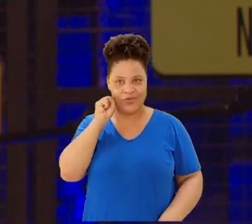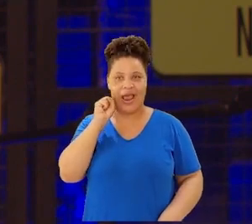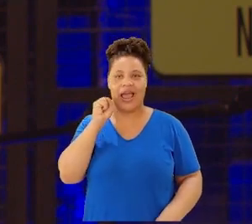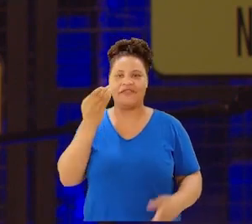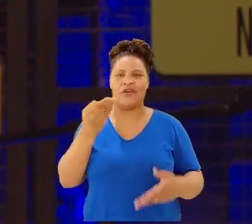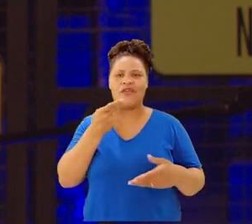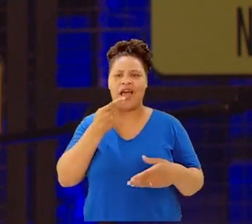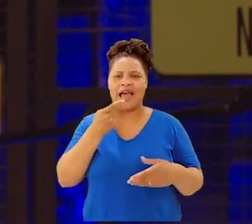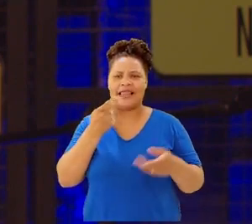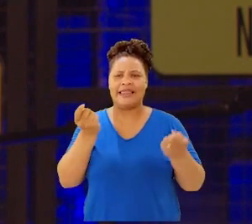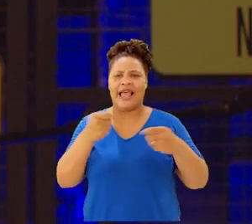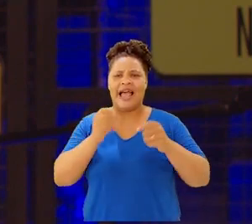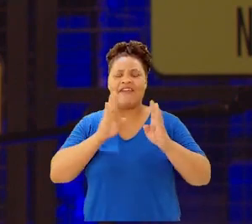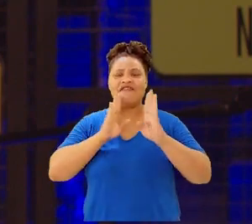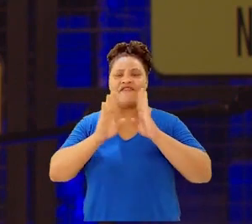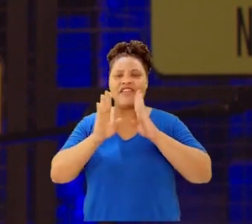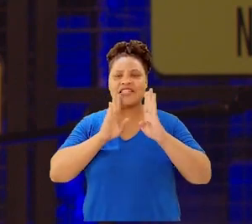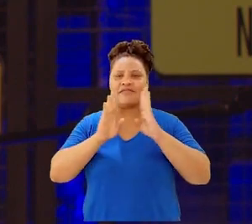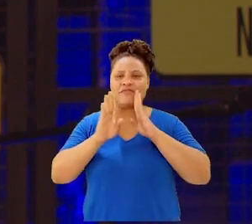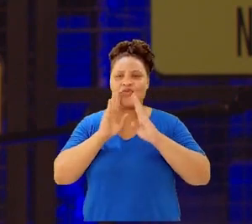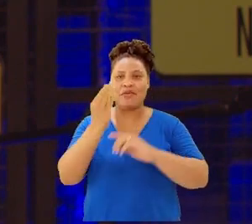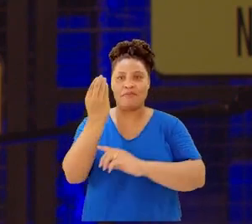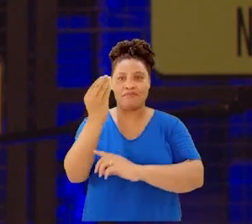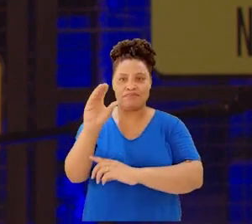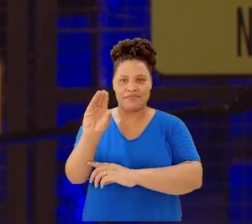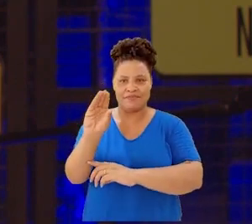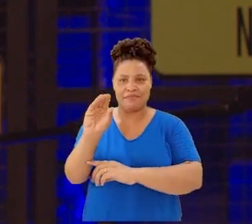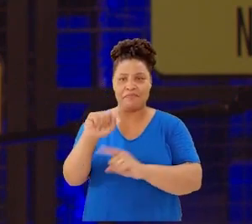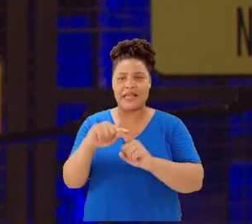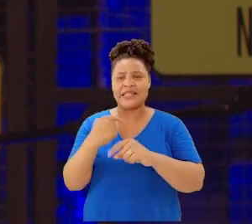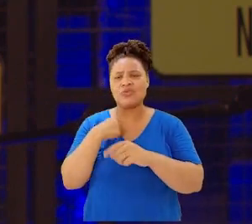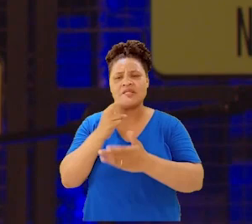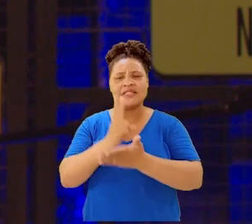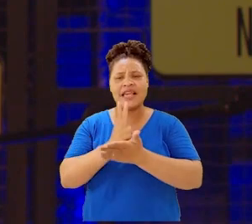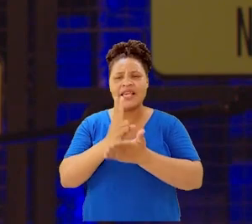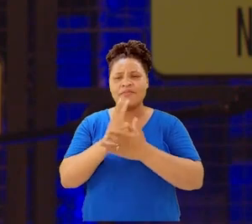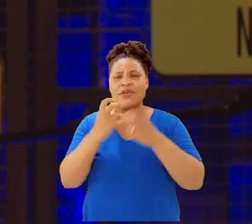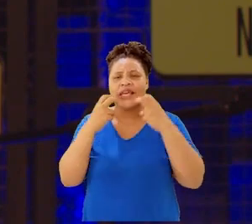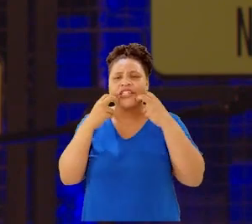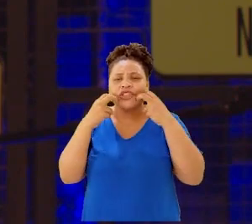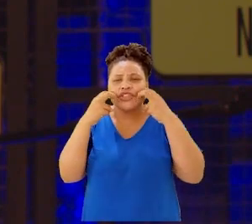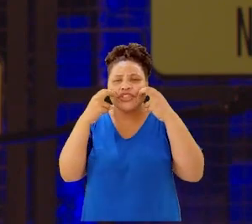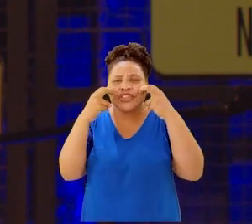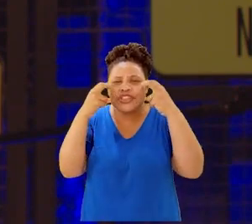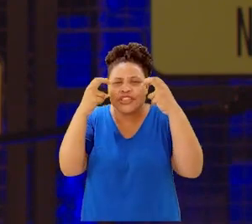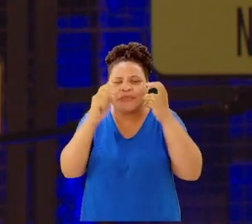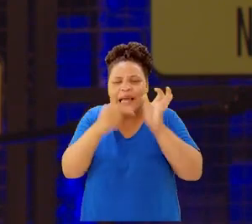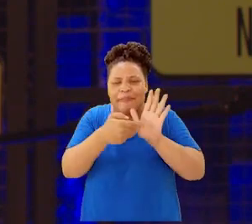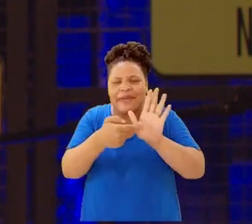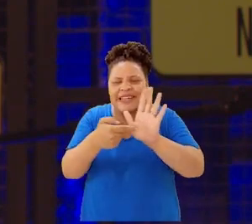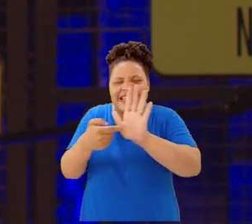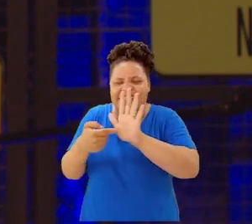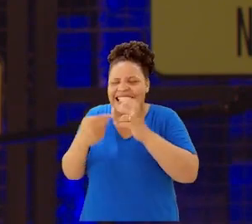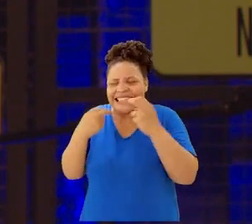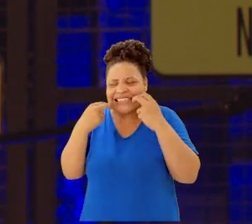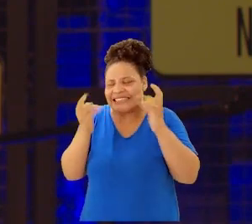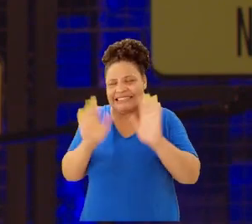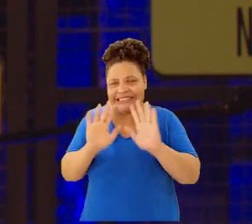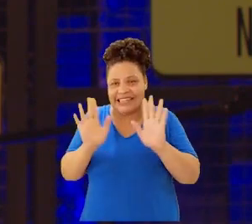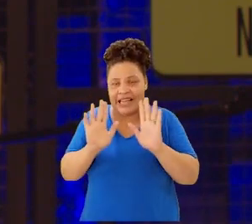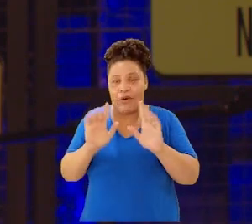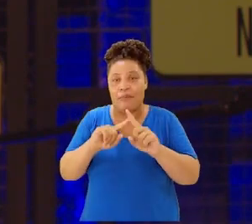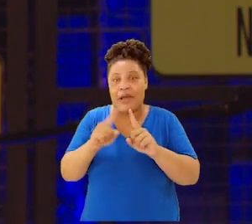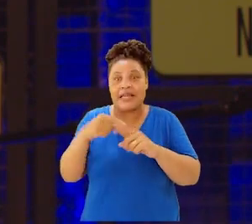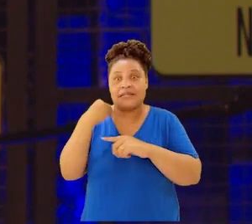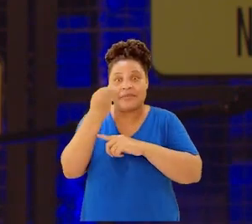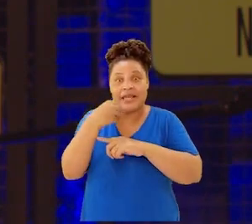Facebook. Só que eu sempre fui muito tímida, assim, eu nunca... Era muito difícil me apresentar para outras pessoas, só que essa experiência no